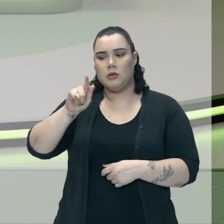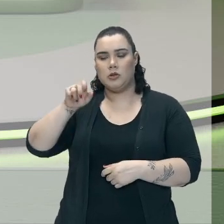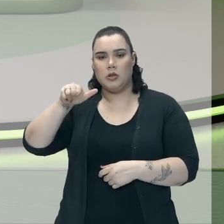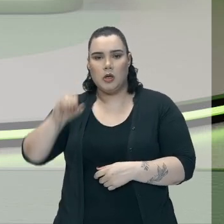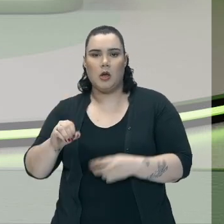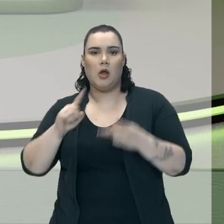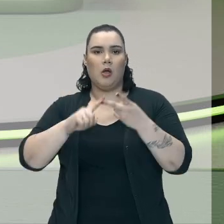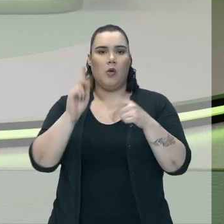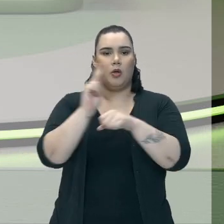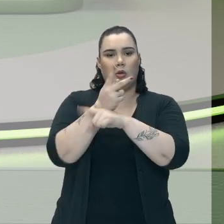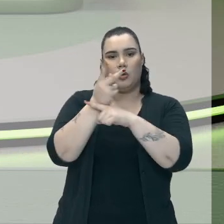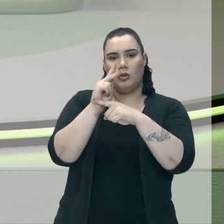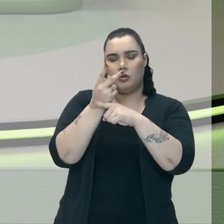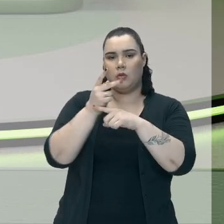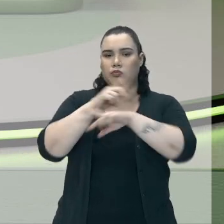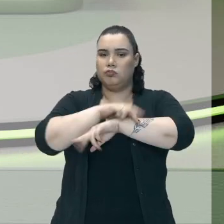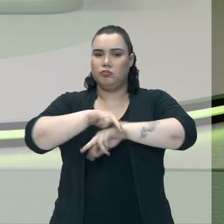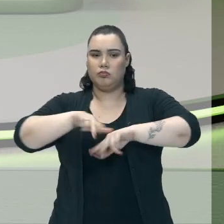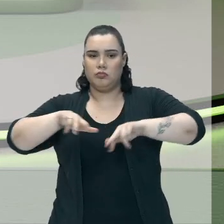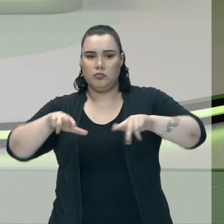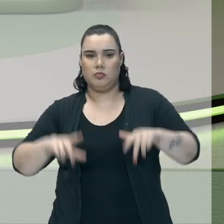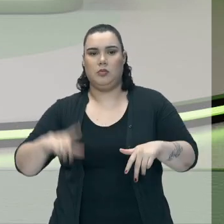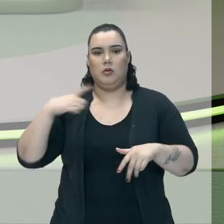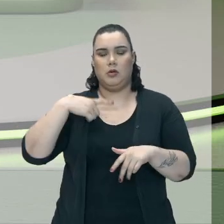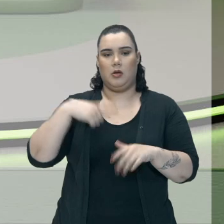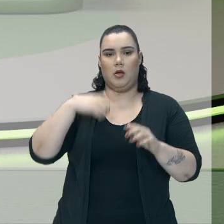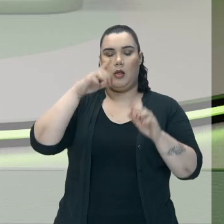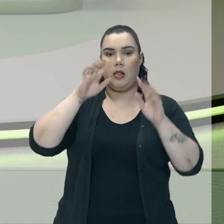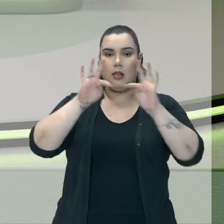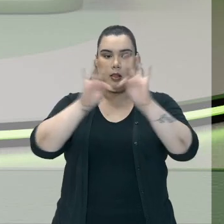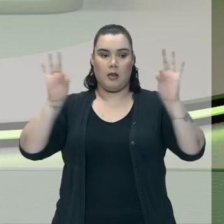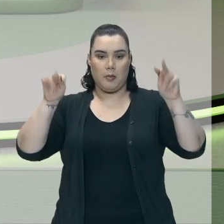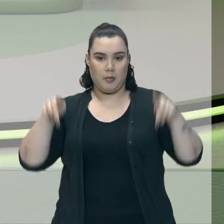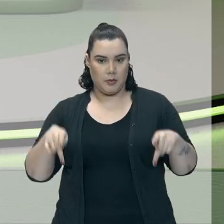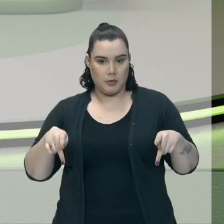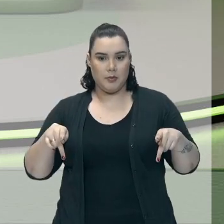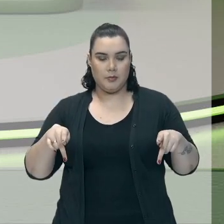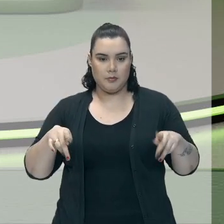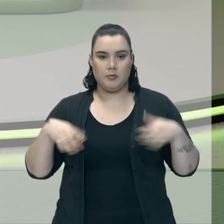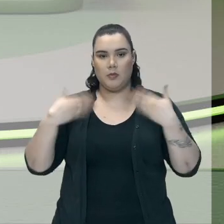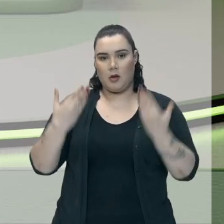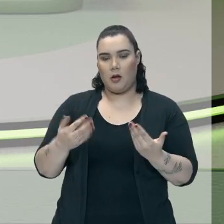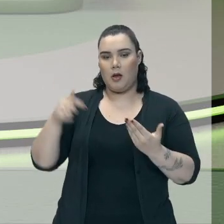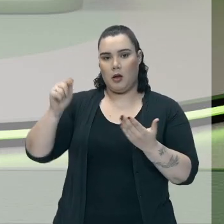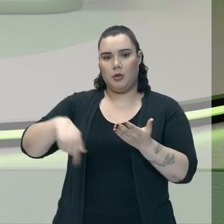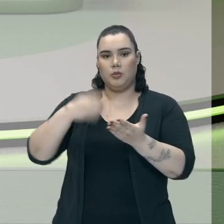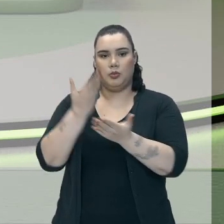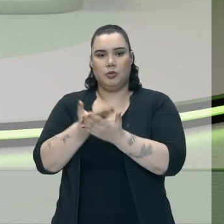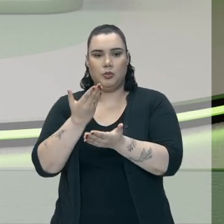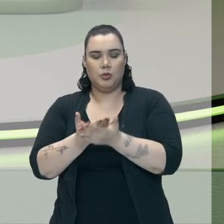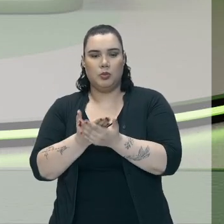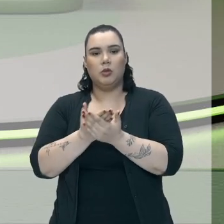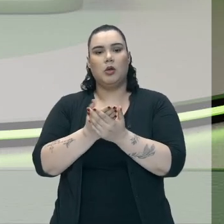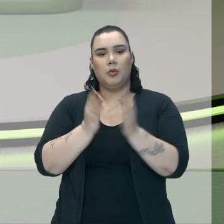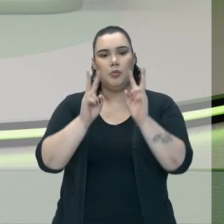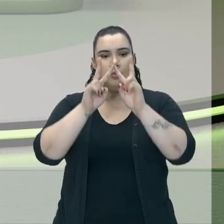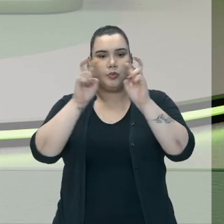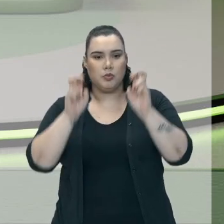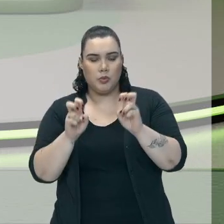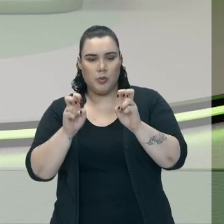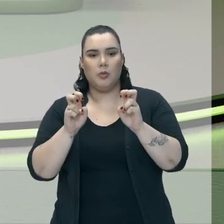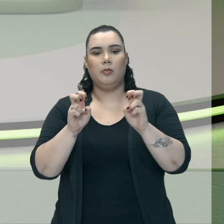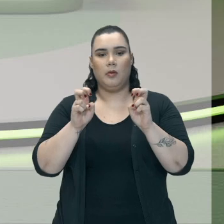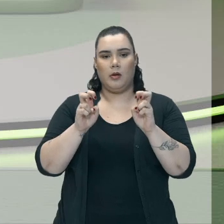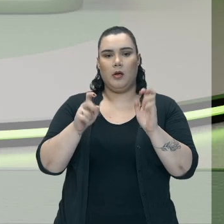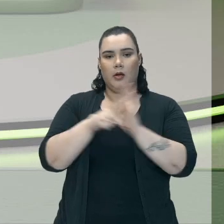e todos aqueles elementos que você vê lá na nossa tabela periódica. Então a astrofísica estuda essa parte